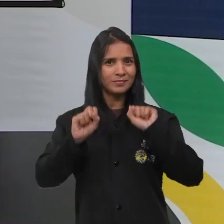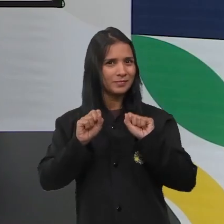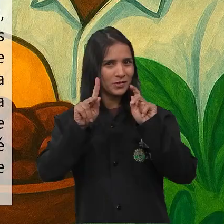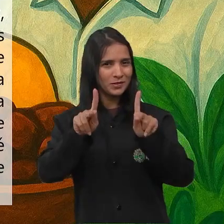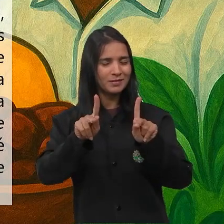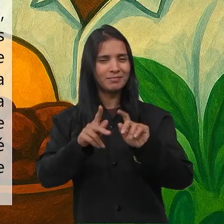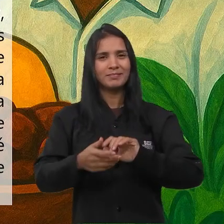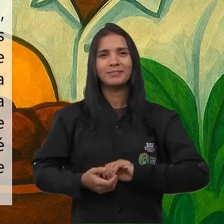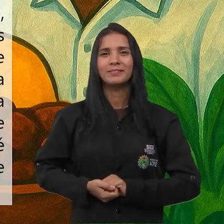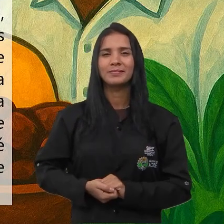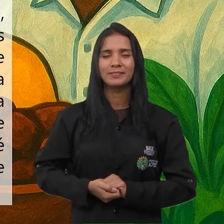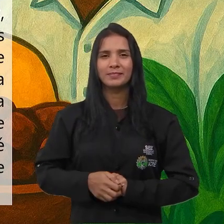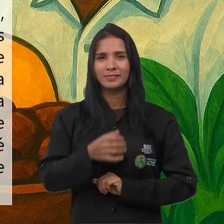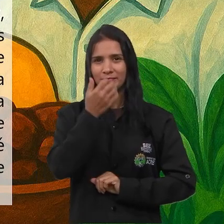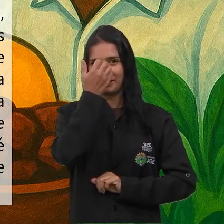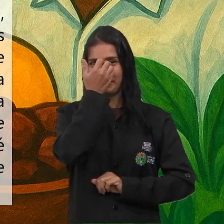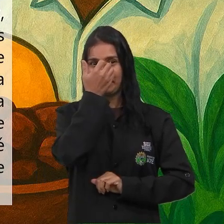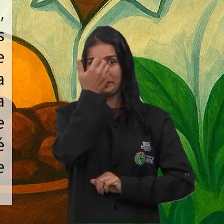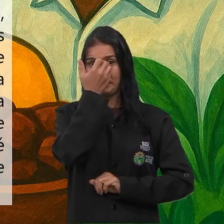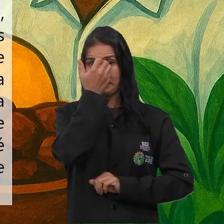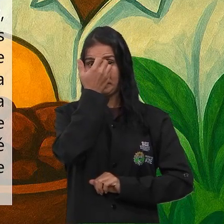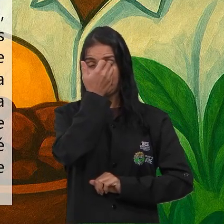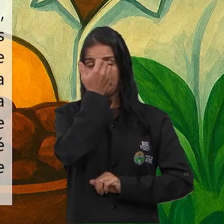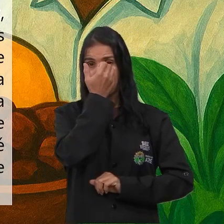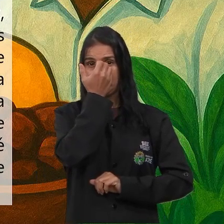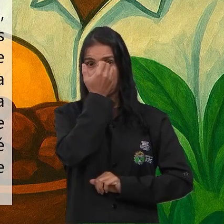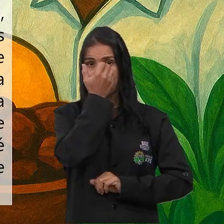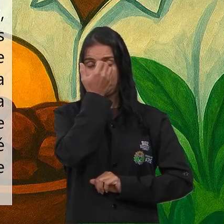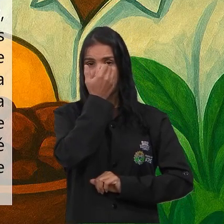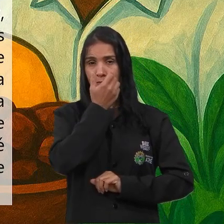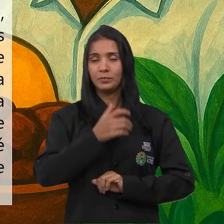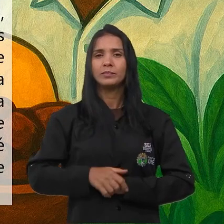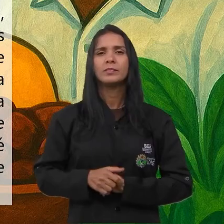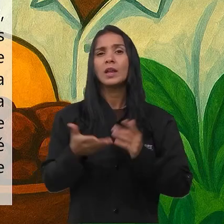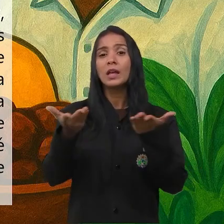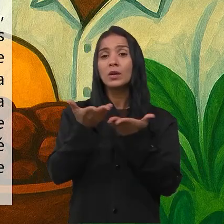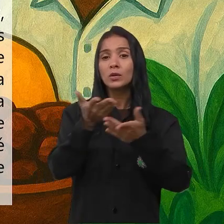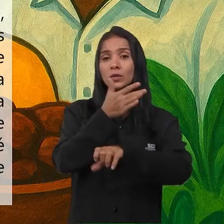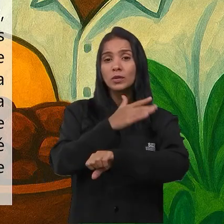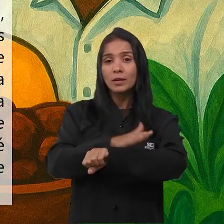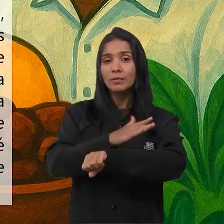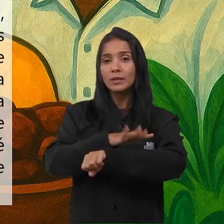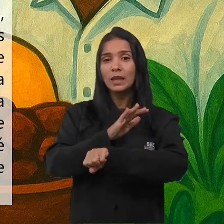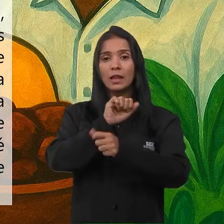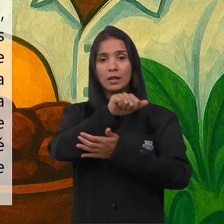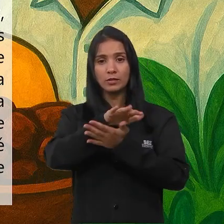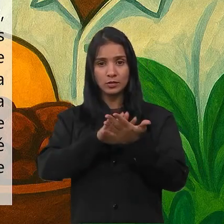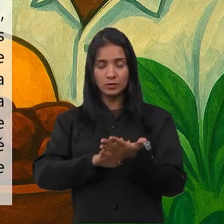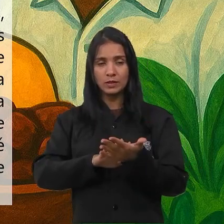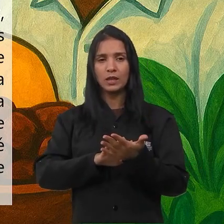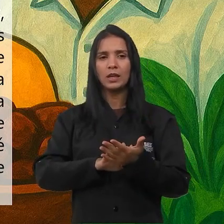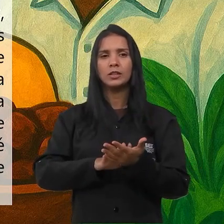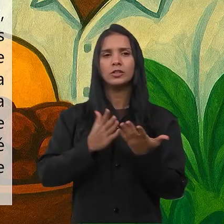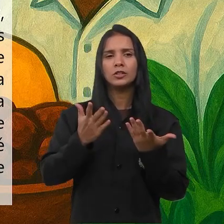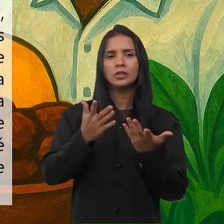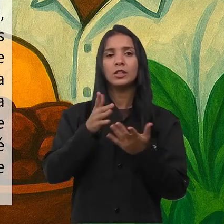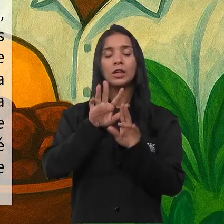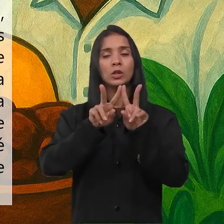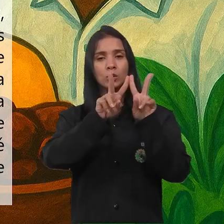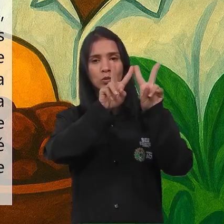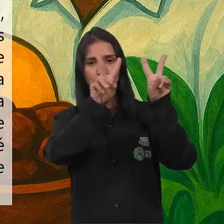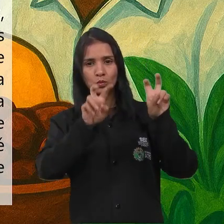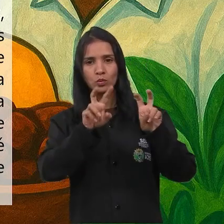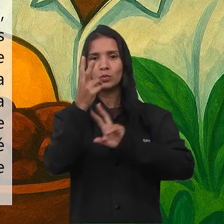Bom, agora nós vamos treinar um pouco daquilo que a gente aprendeu, tanto sobre